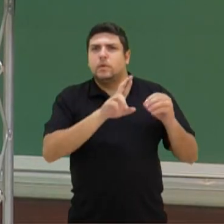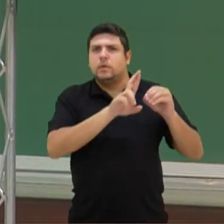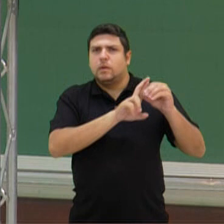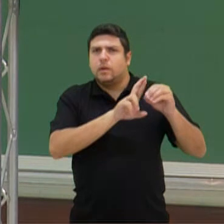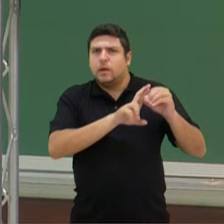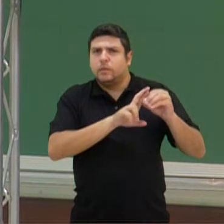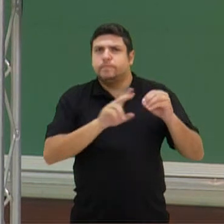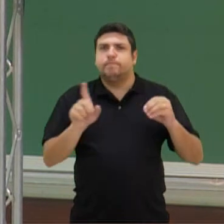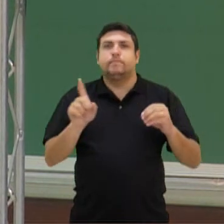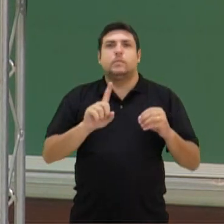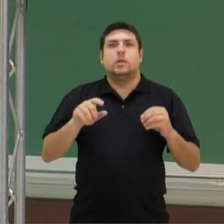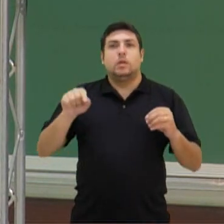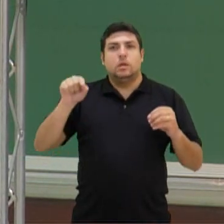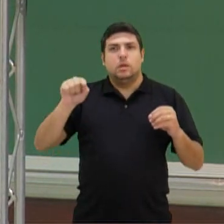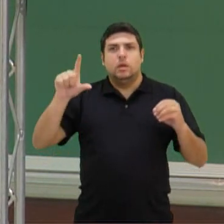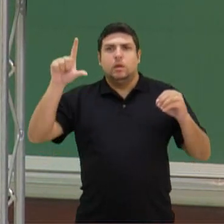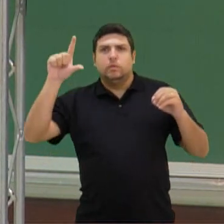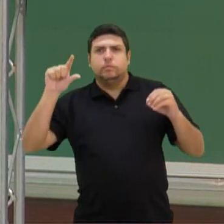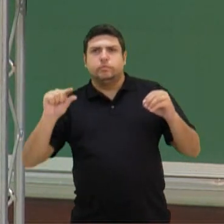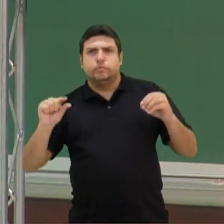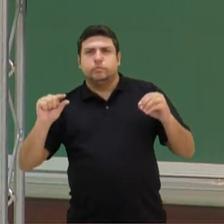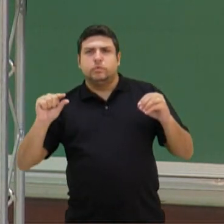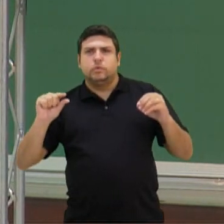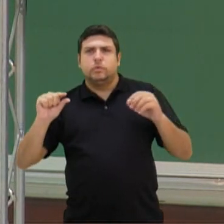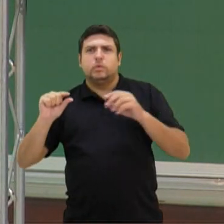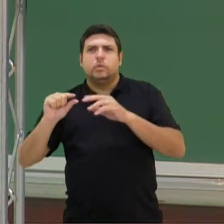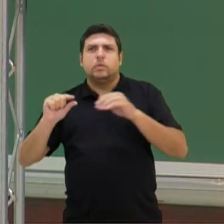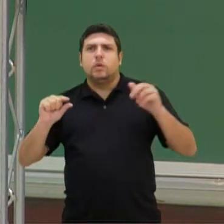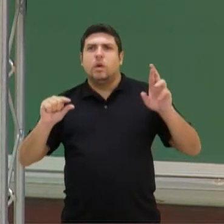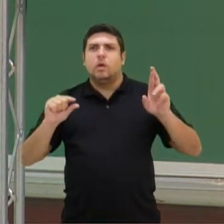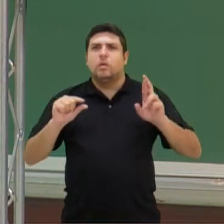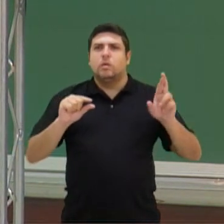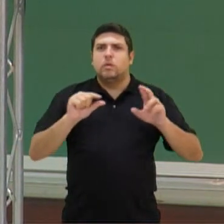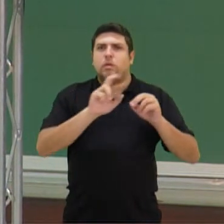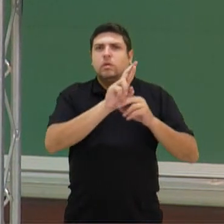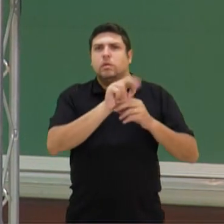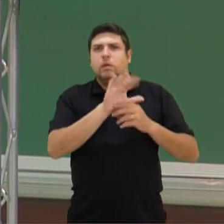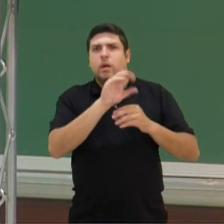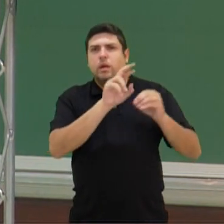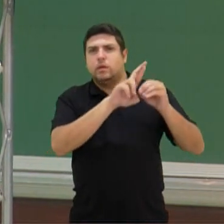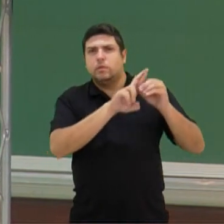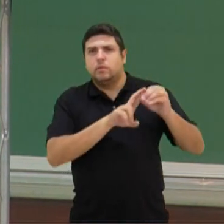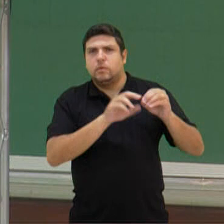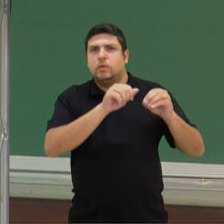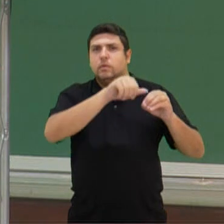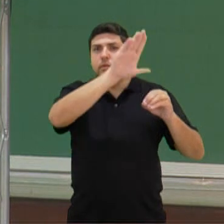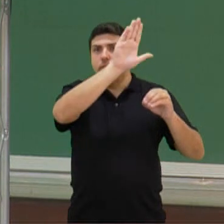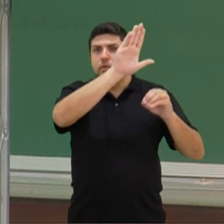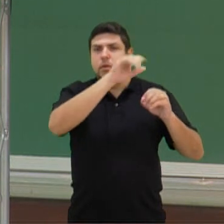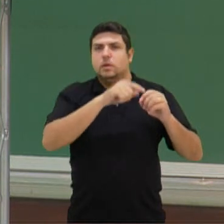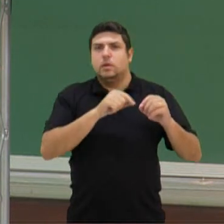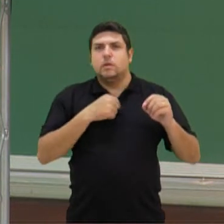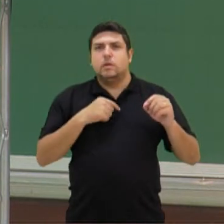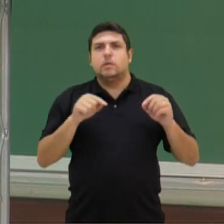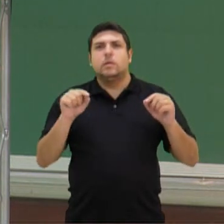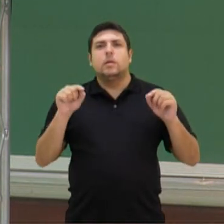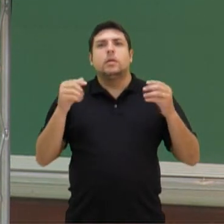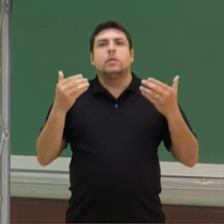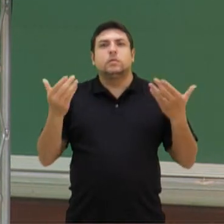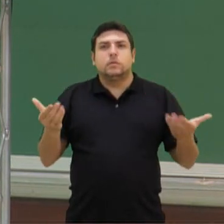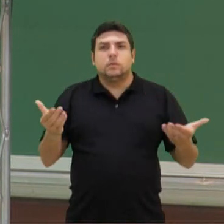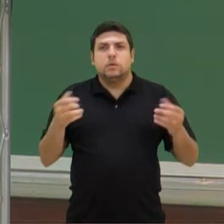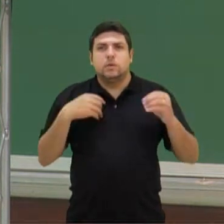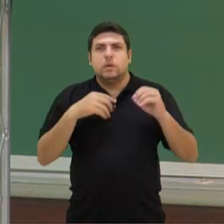na análise, eu já tenho isso. A distância entre a origem da nossa circunferência, a